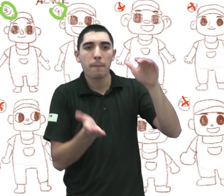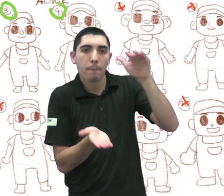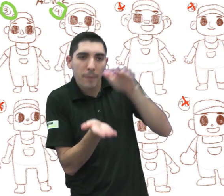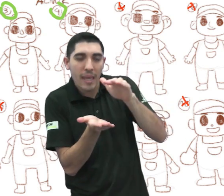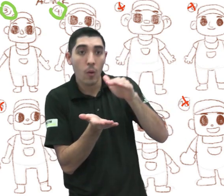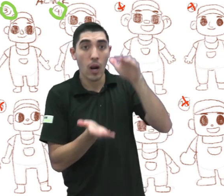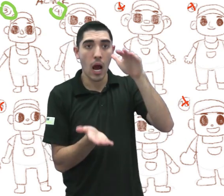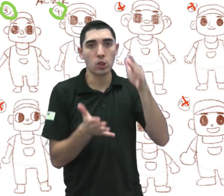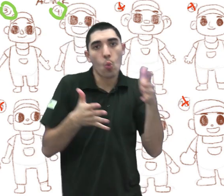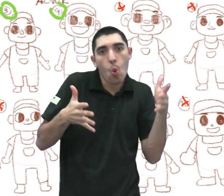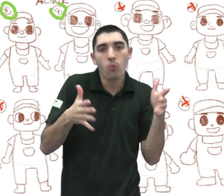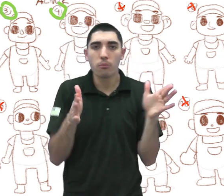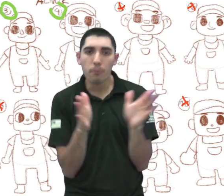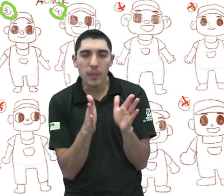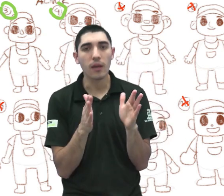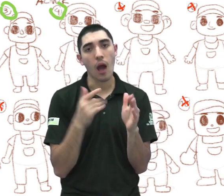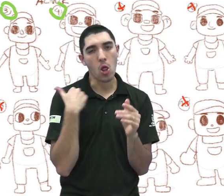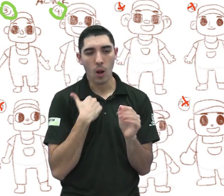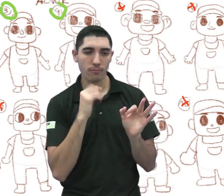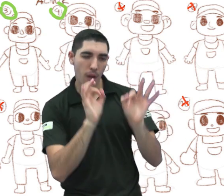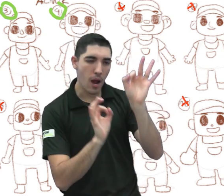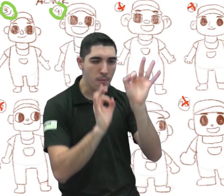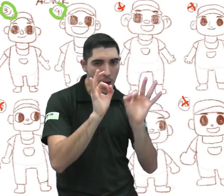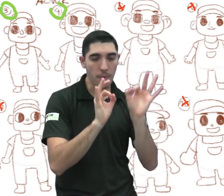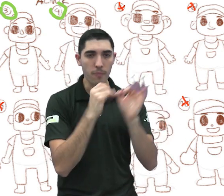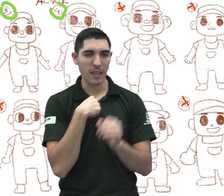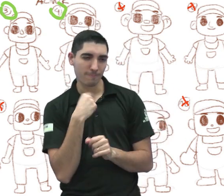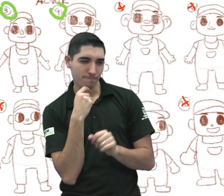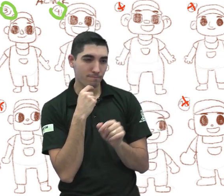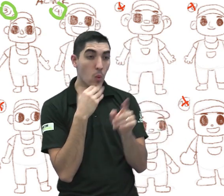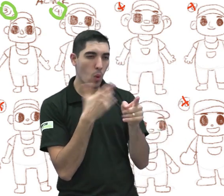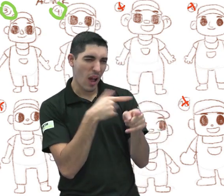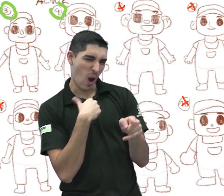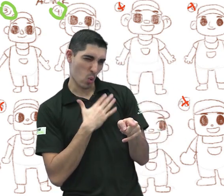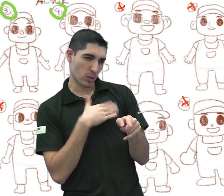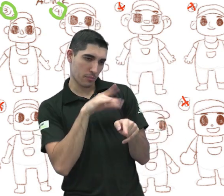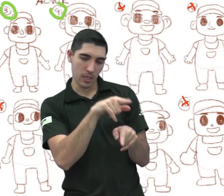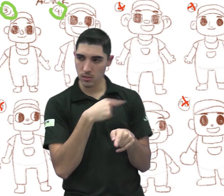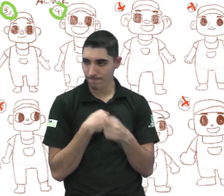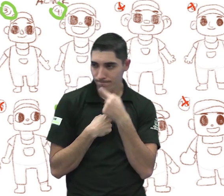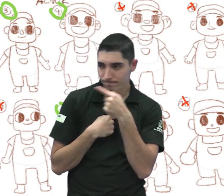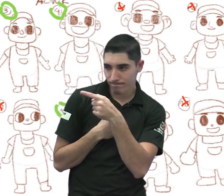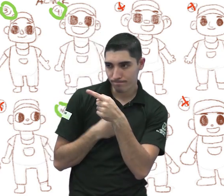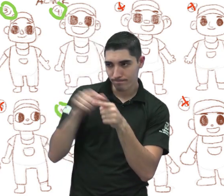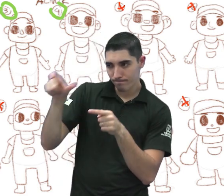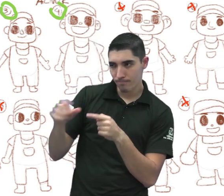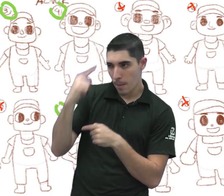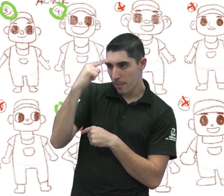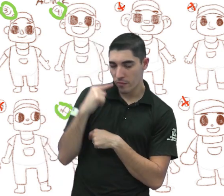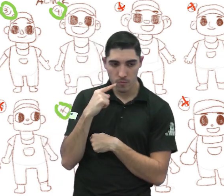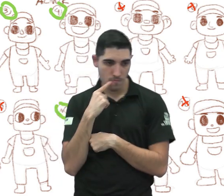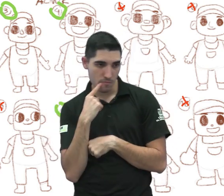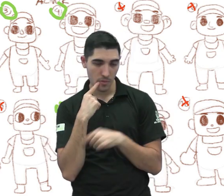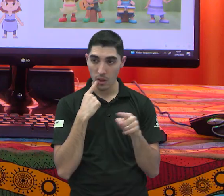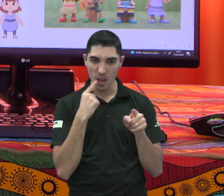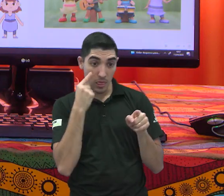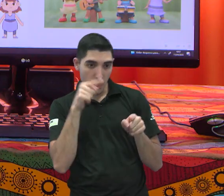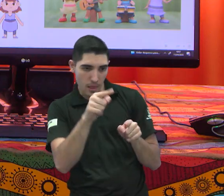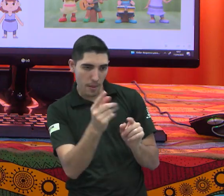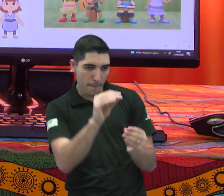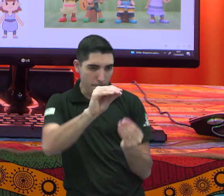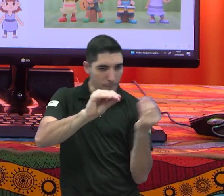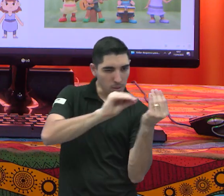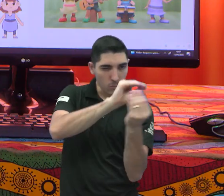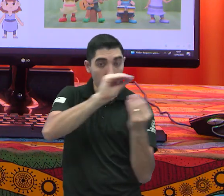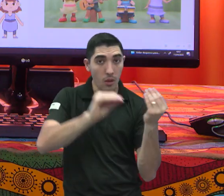que vai ser mais afunilado, né? Então vai fazendo essa coisa de, eu gostei mais desse, gostei mais daquele, vamos misturar esse com aquele. A gente mistura os dois, a